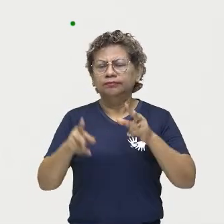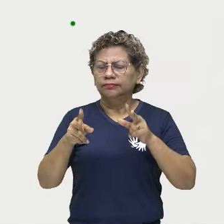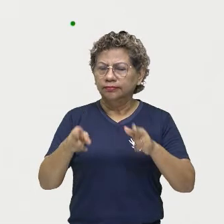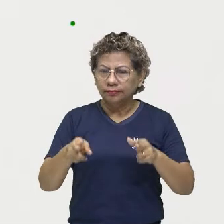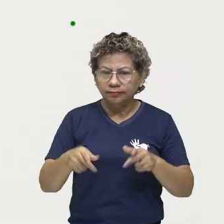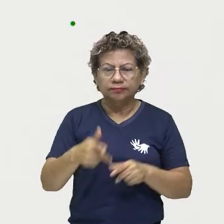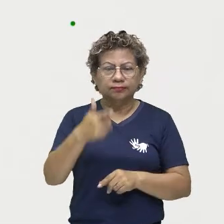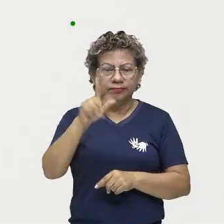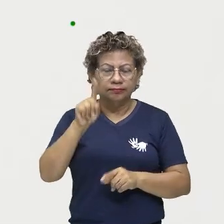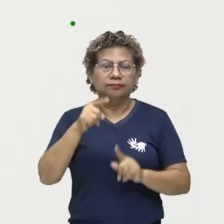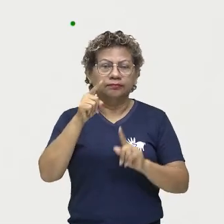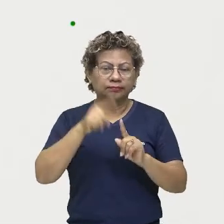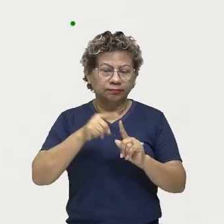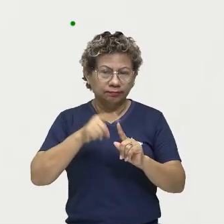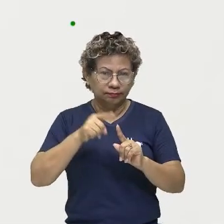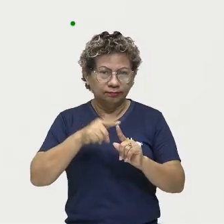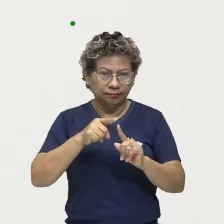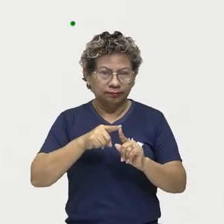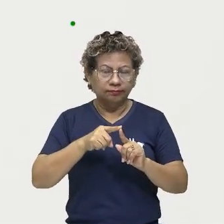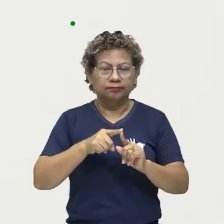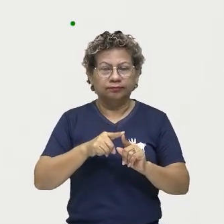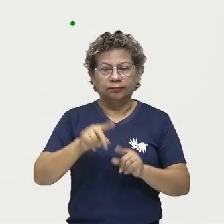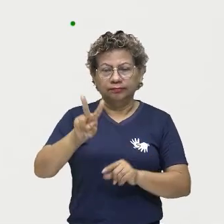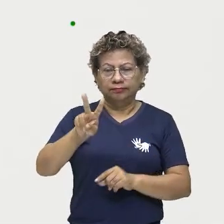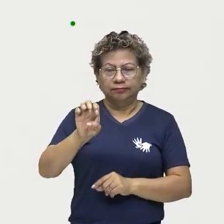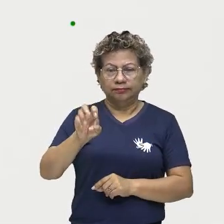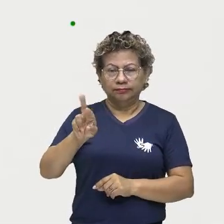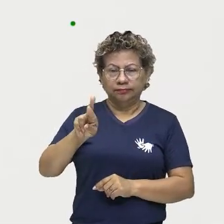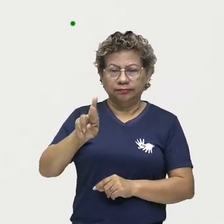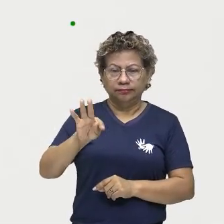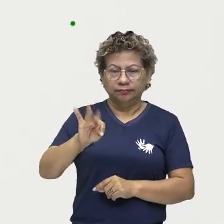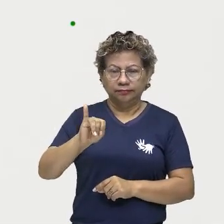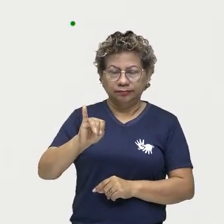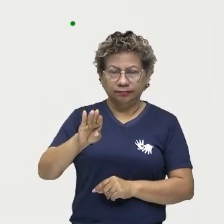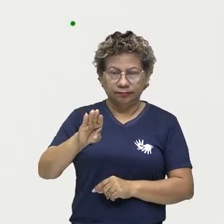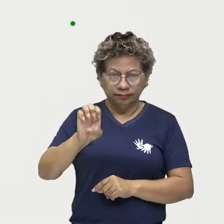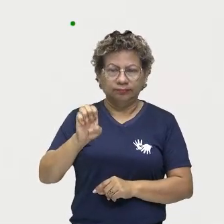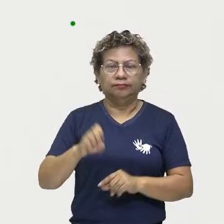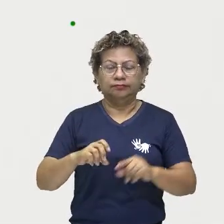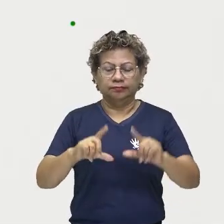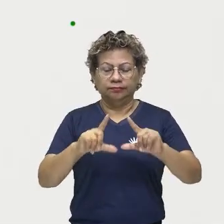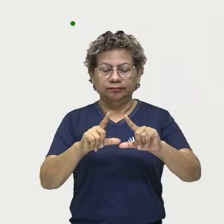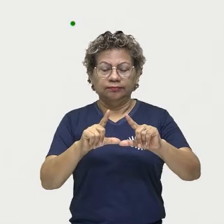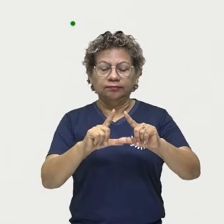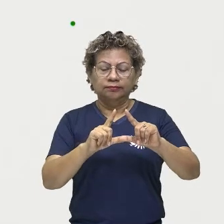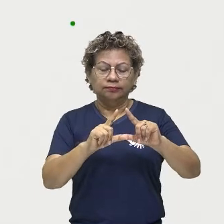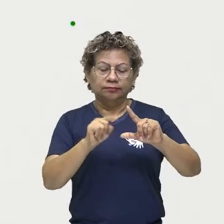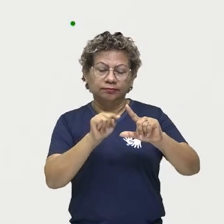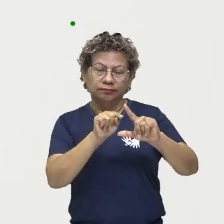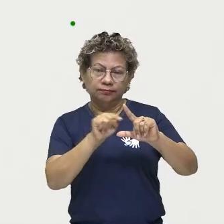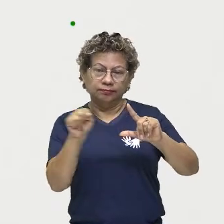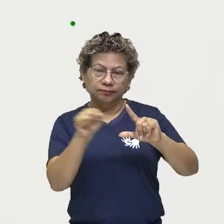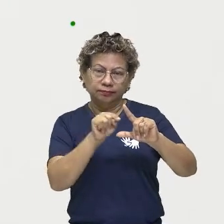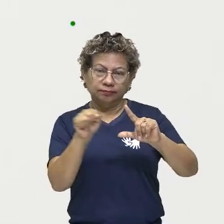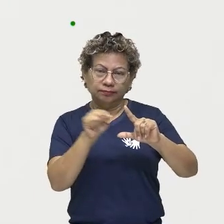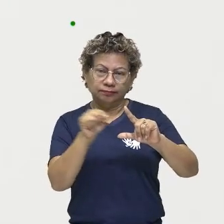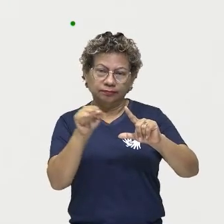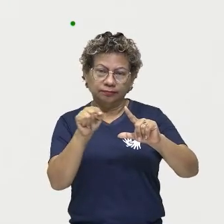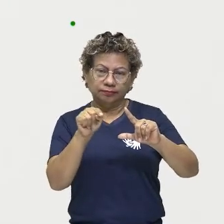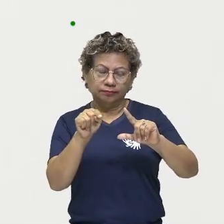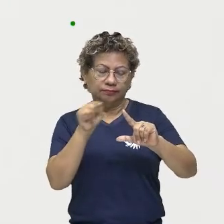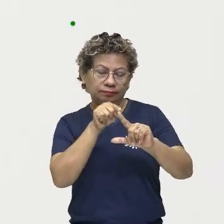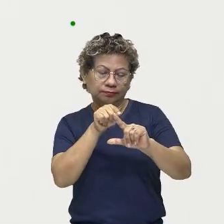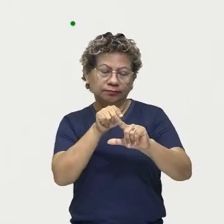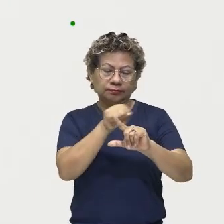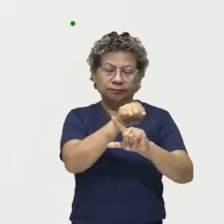demais vértices. Nós vamos ter uma mediana em relação ao segmento BC e vamos ter uma